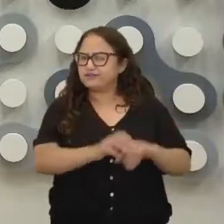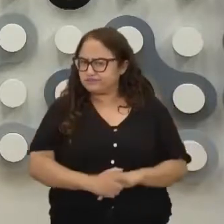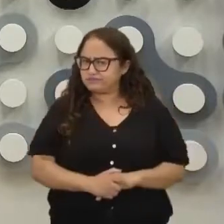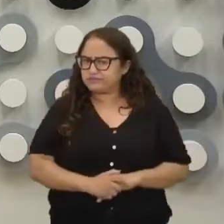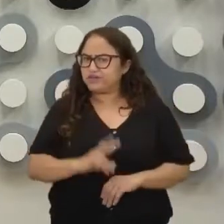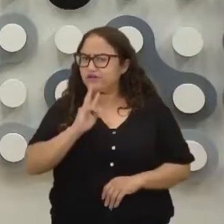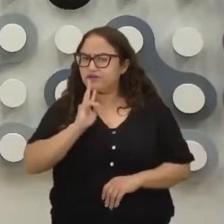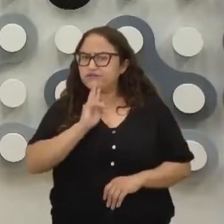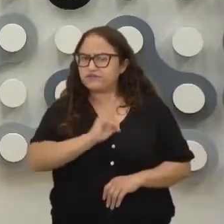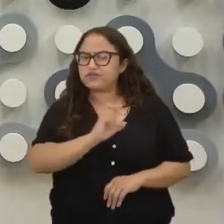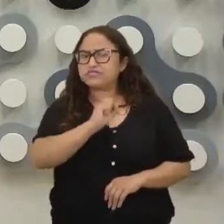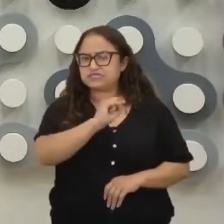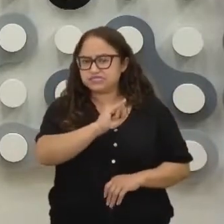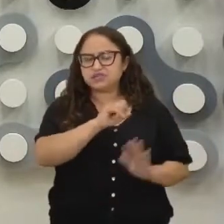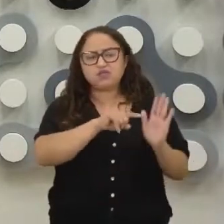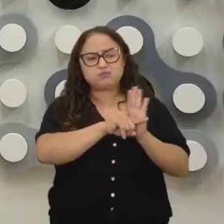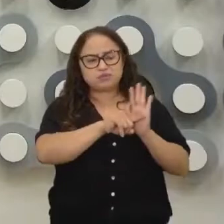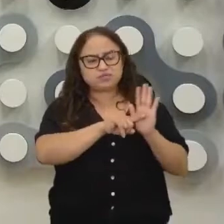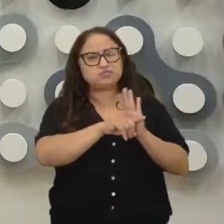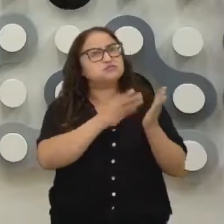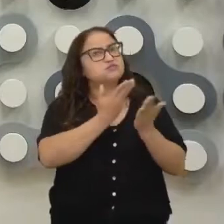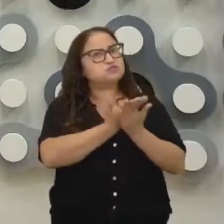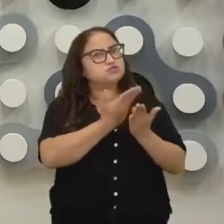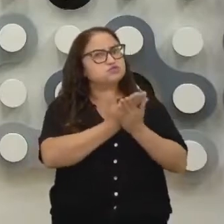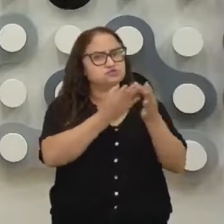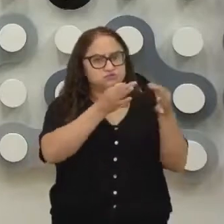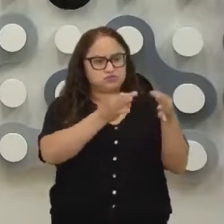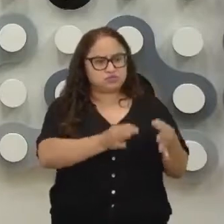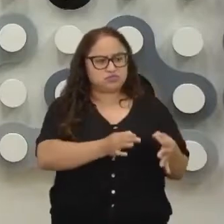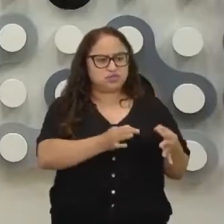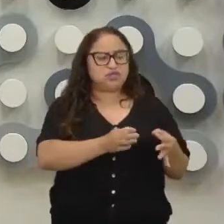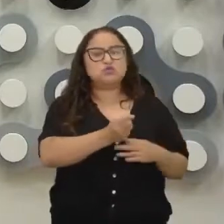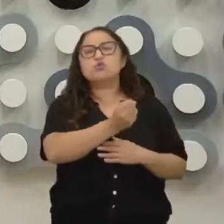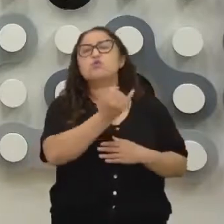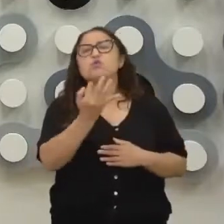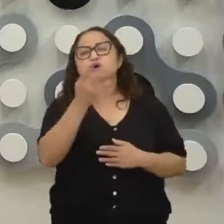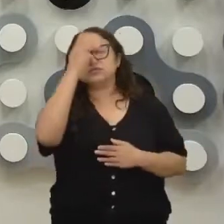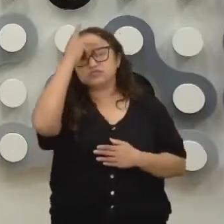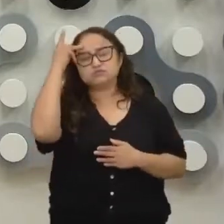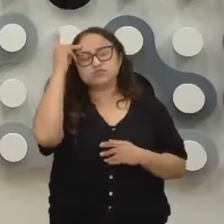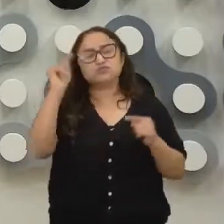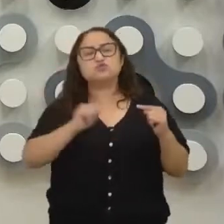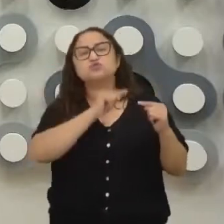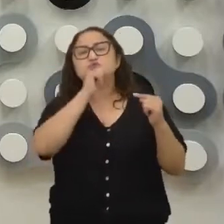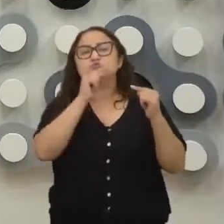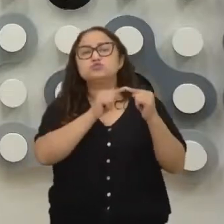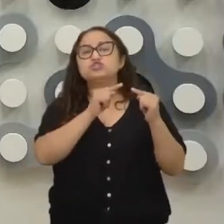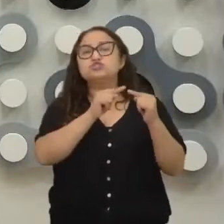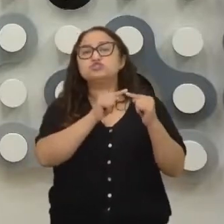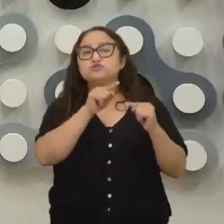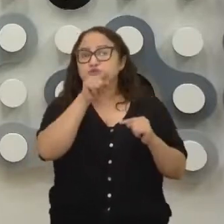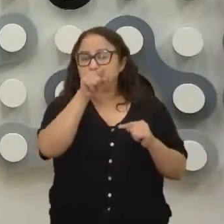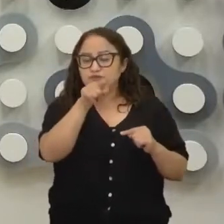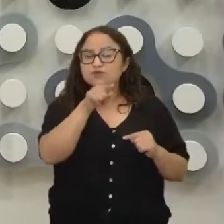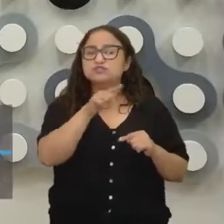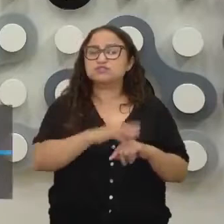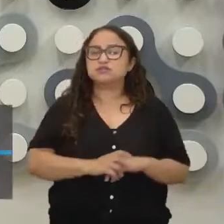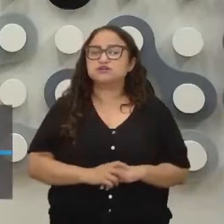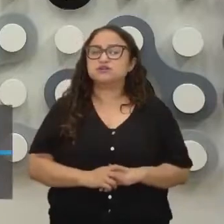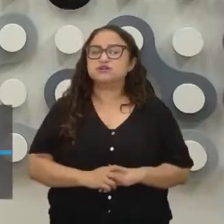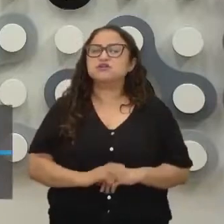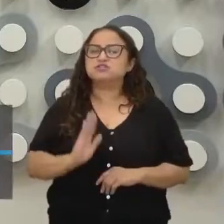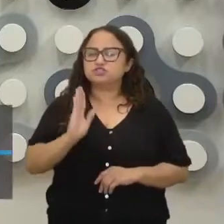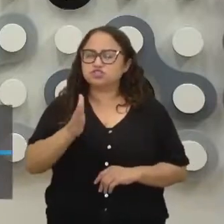Verificar se o estudo ele foi feito por quantas pessoas, o objetivo, para que vocês